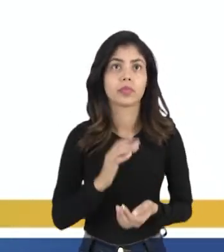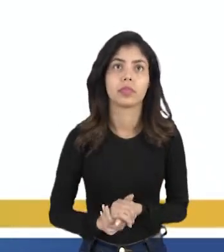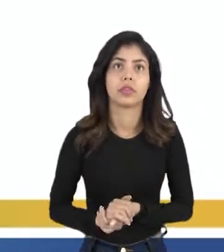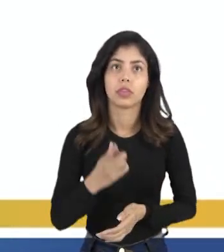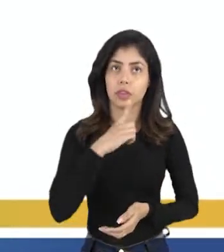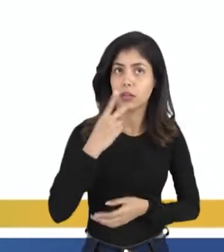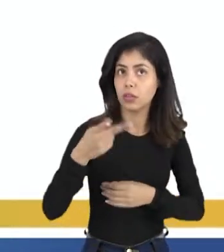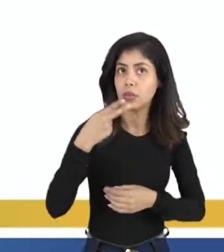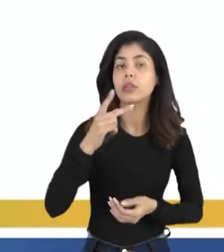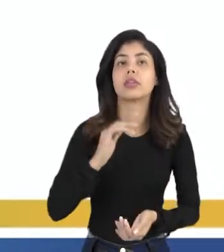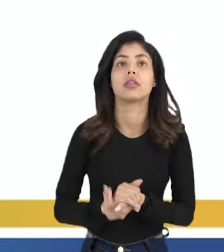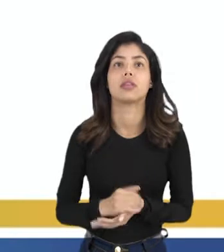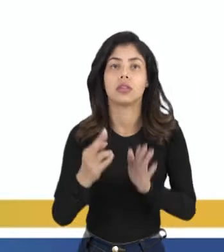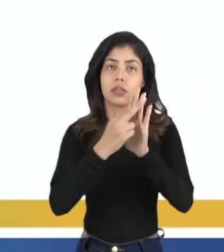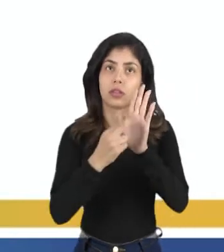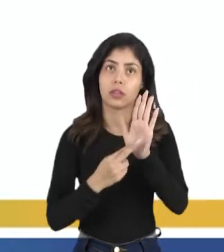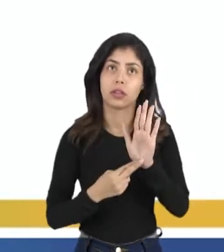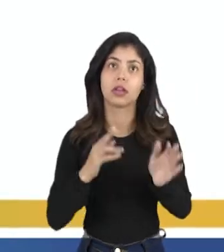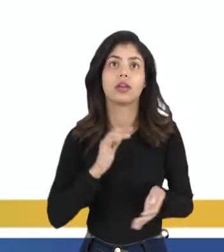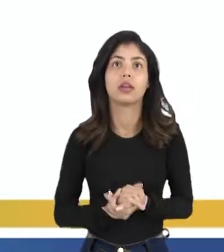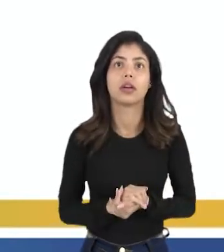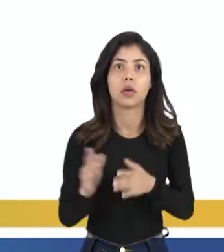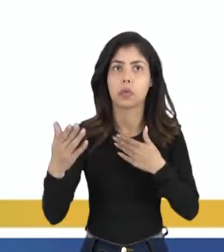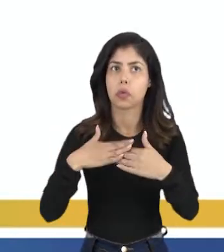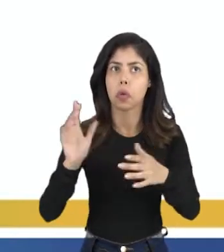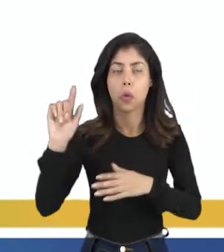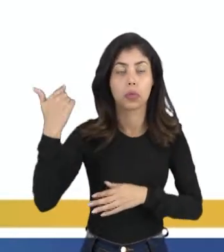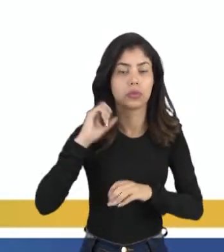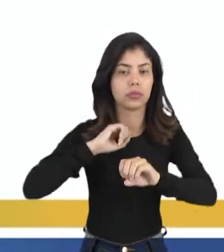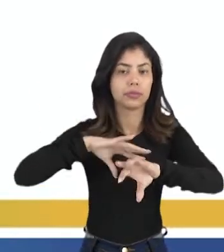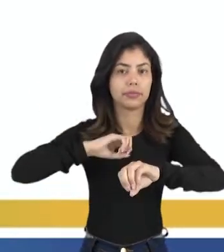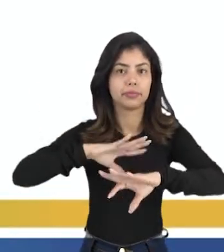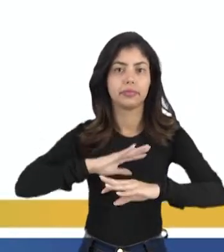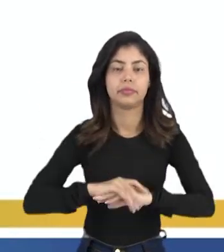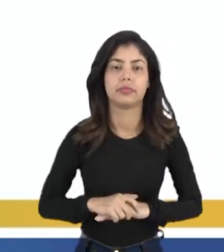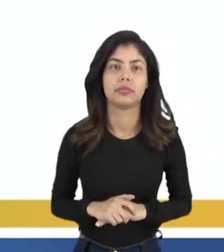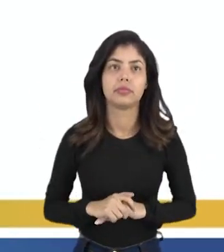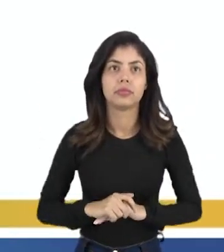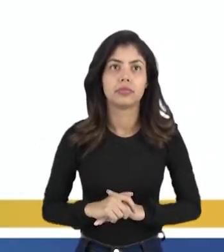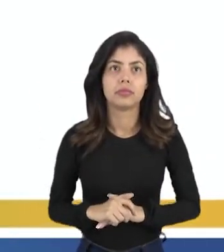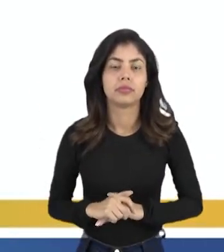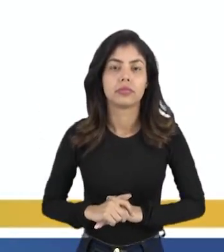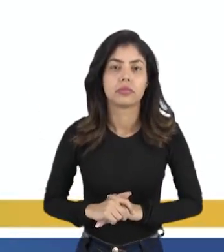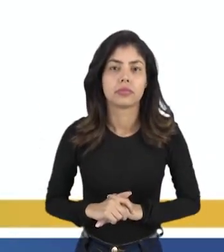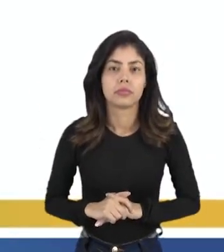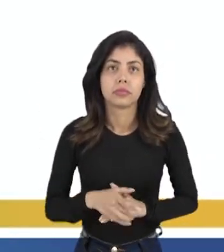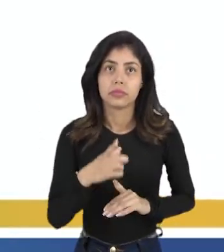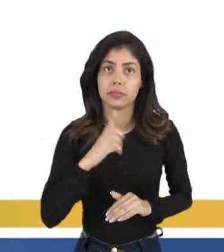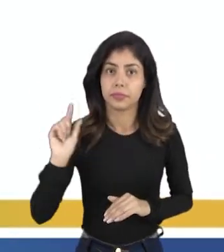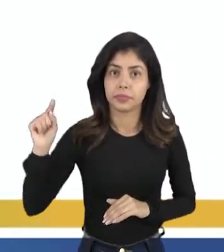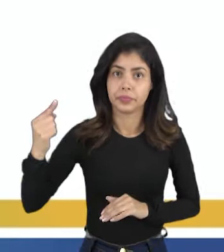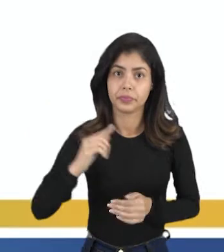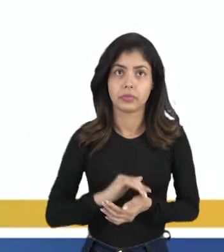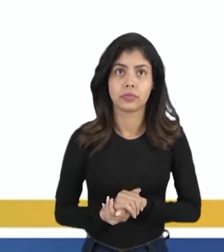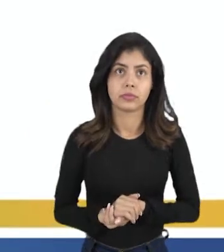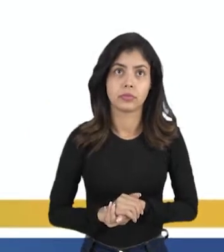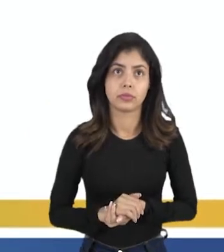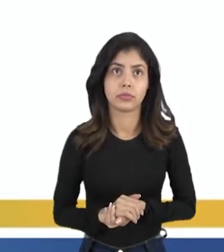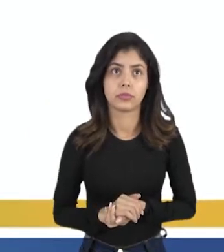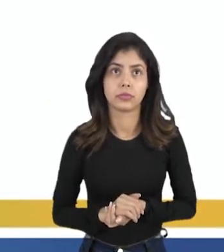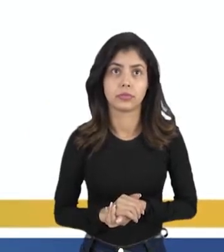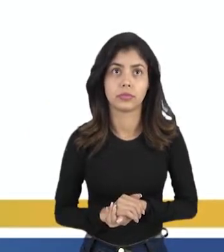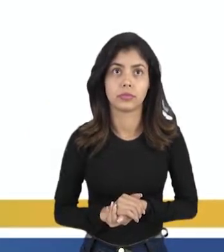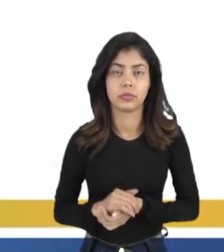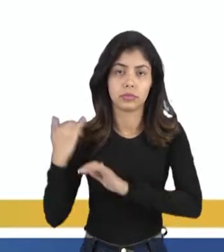poética, contando uma norma de conduta ou qualquer outro ensinamento. E aí nós temos lá